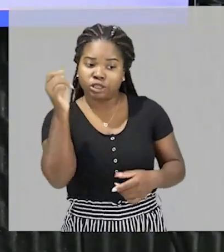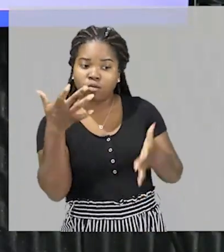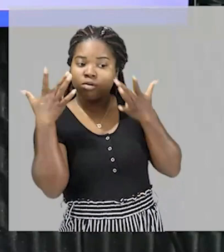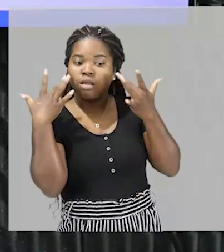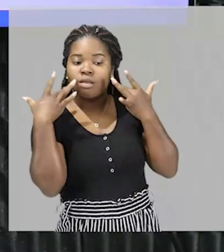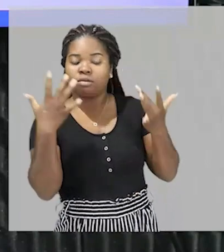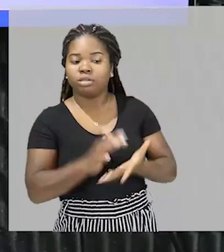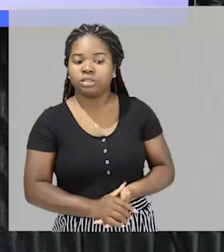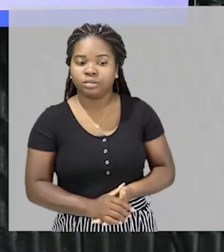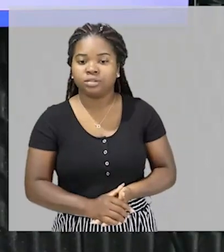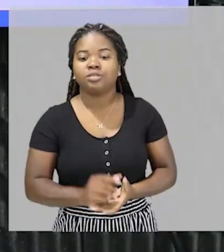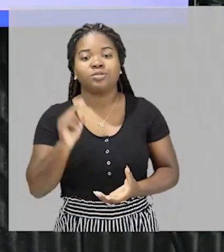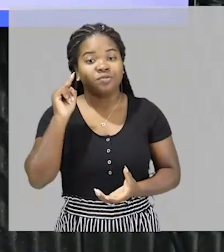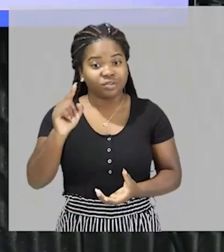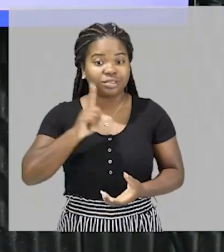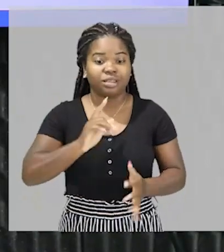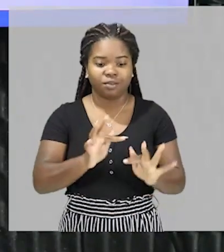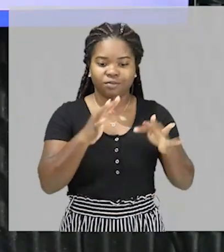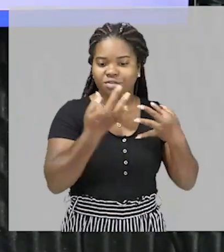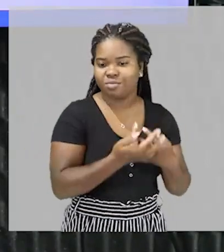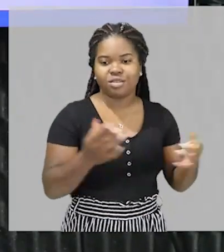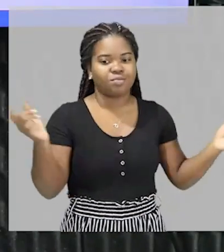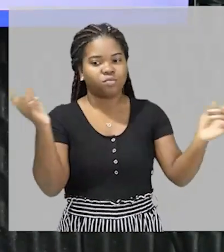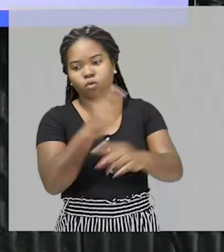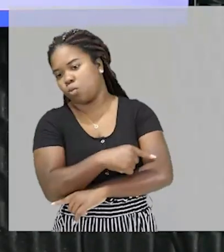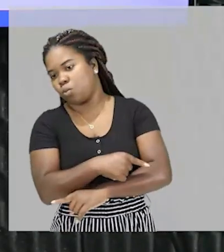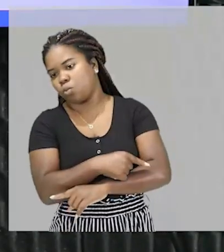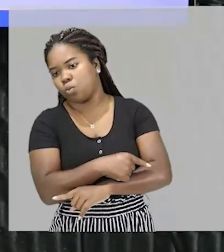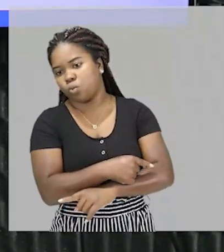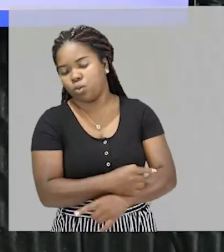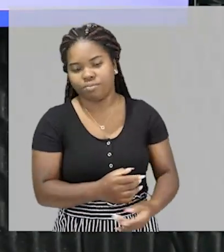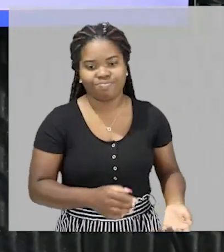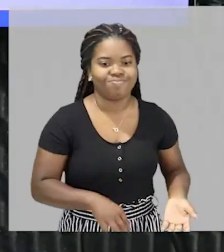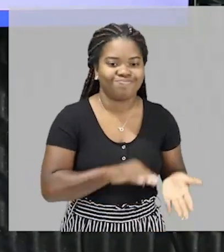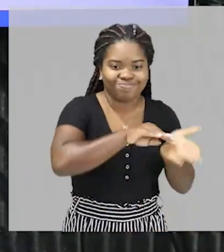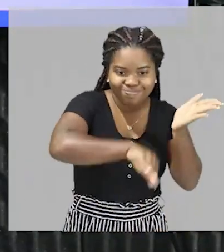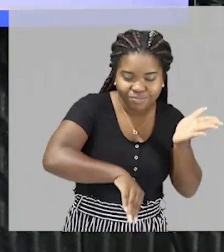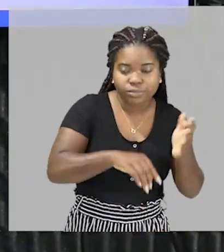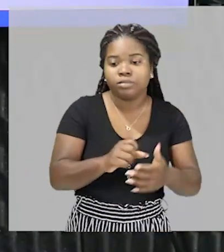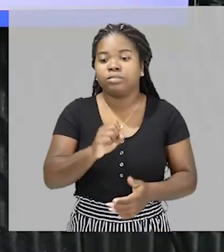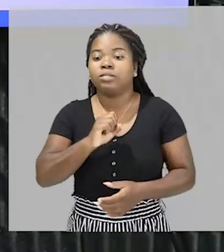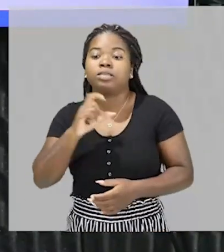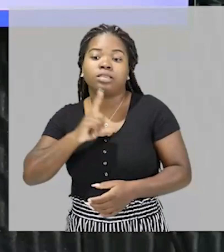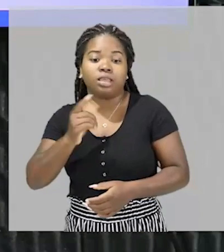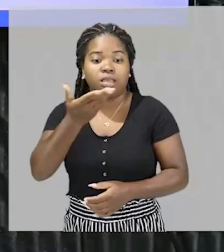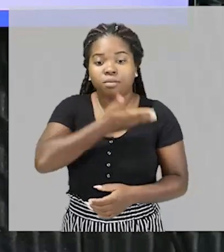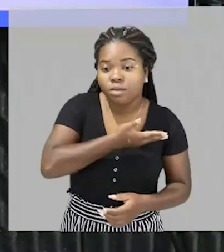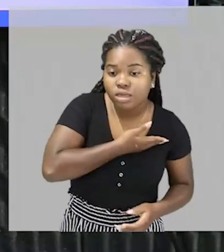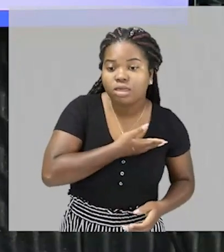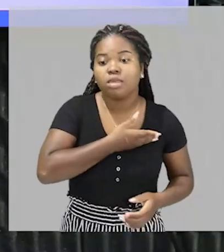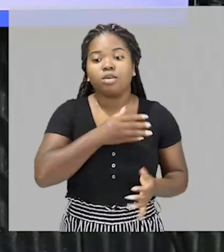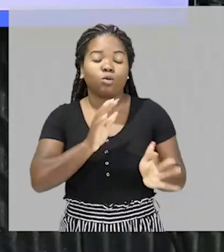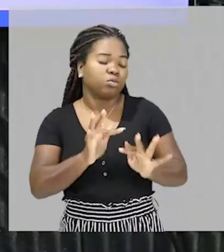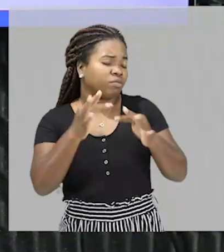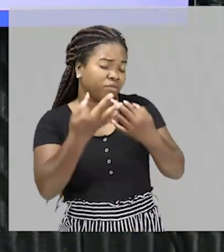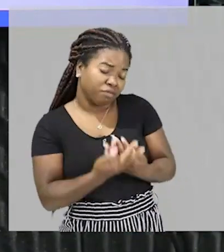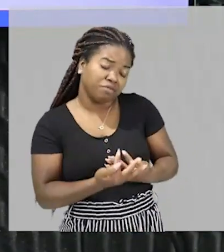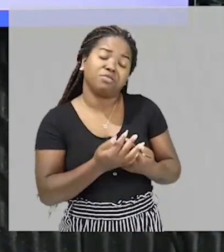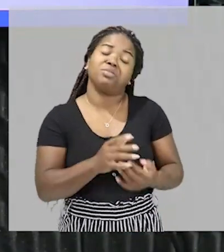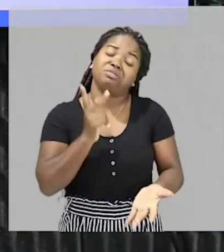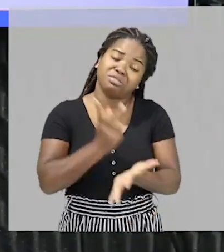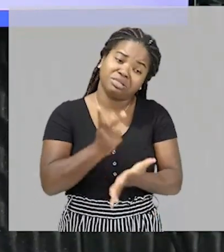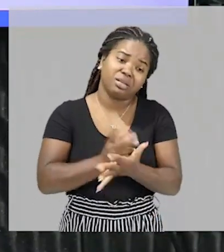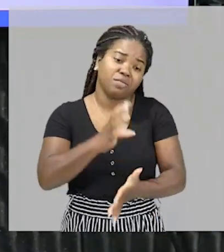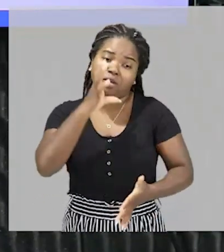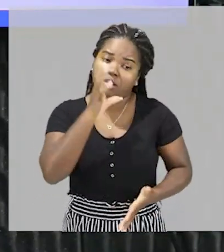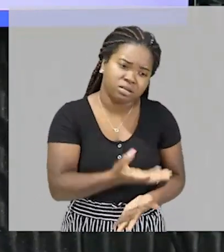artista, você já tem literalmente a família toda contra. Se você não tem a família, você tem amigos. Se você não tem amigos, você tem tios, parentes, primos, que vão te condenar